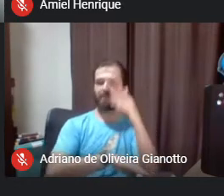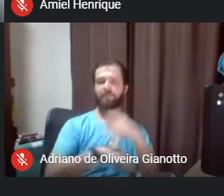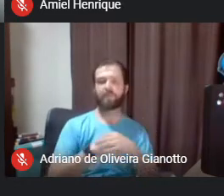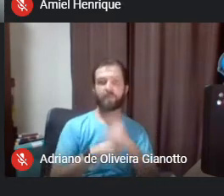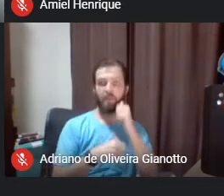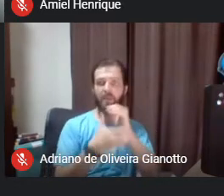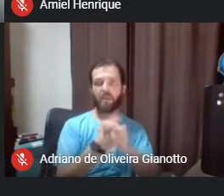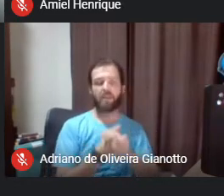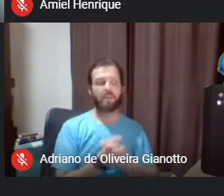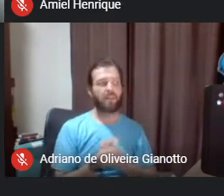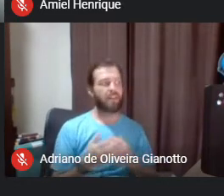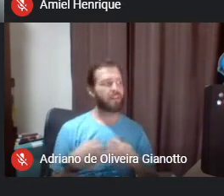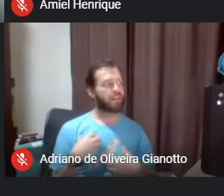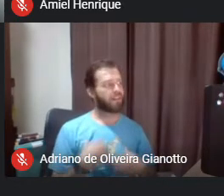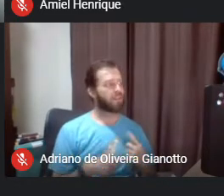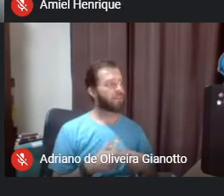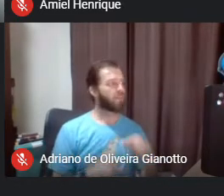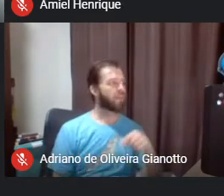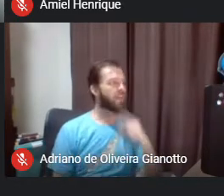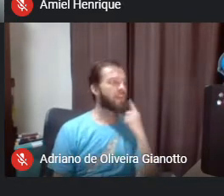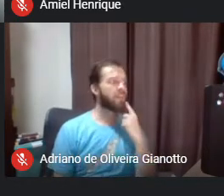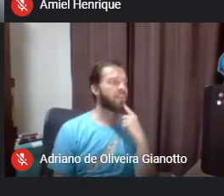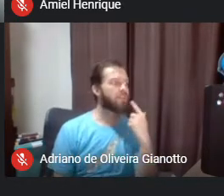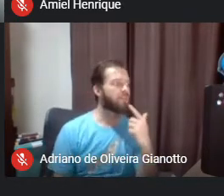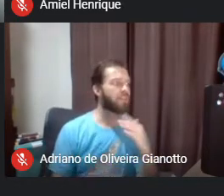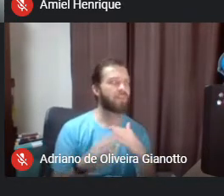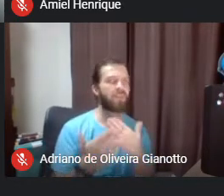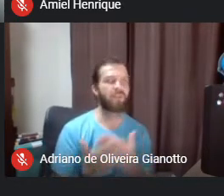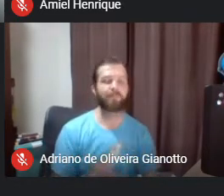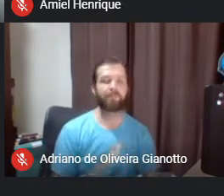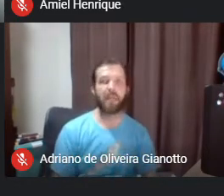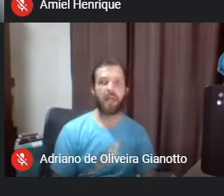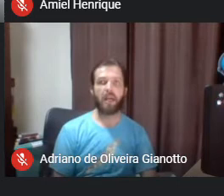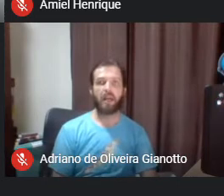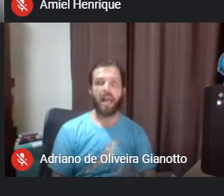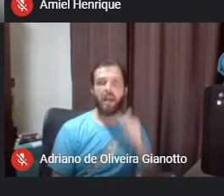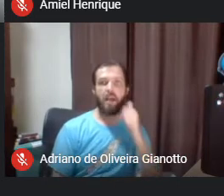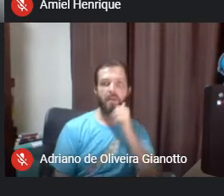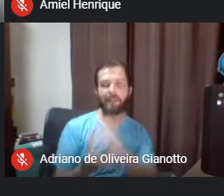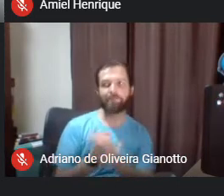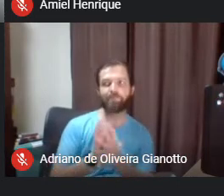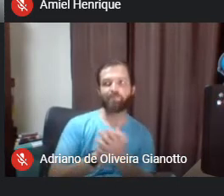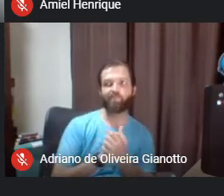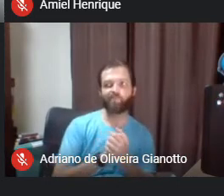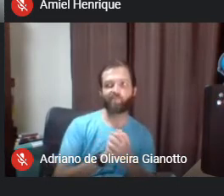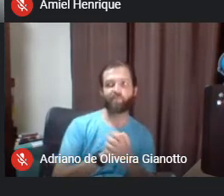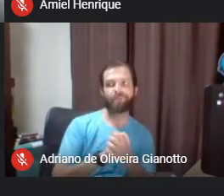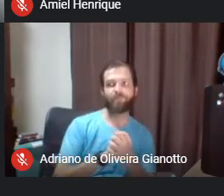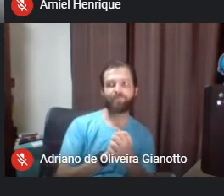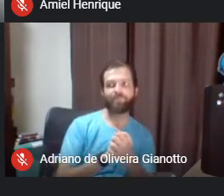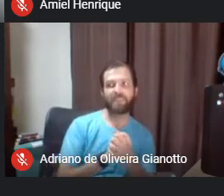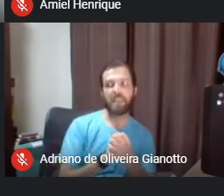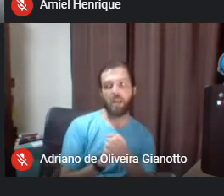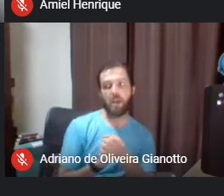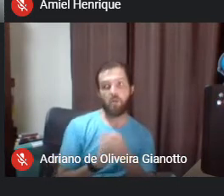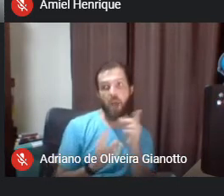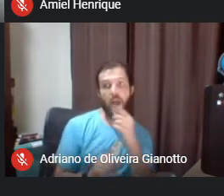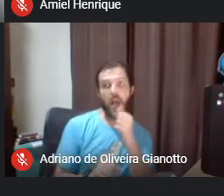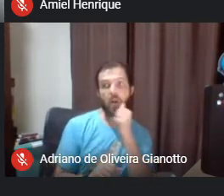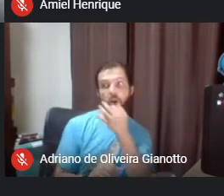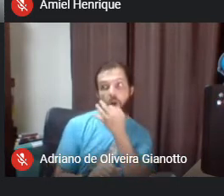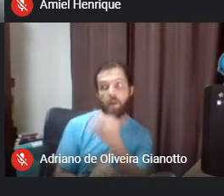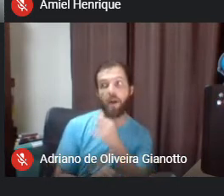ele. Ele voltou ao hotel onde estava hospedado, conversando com a esposa, e falou, olha, eles não têm escola